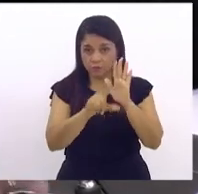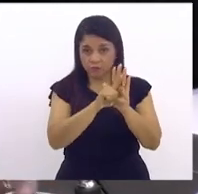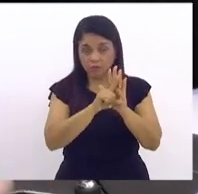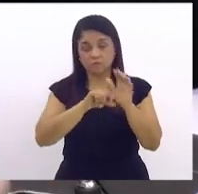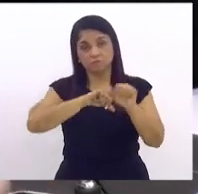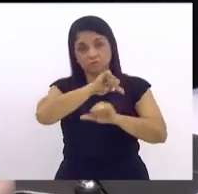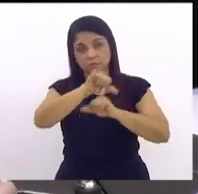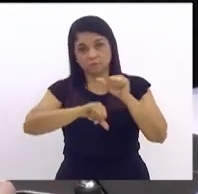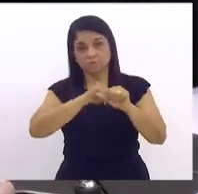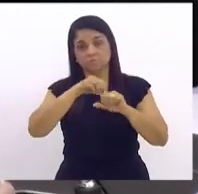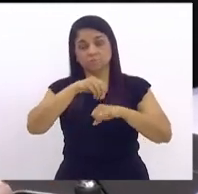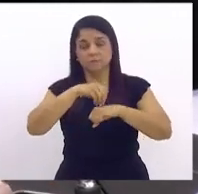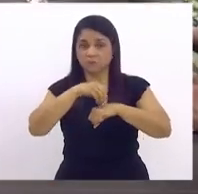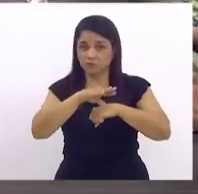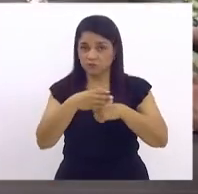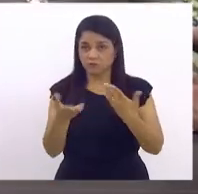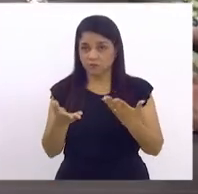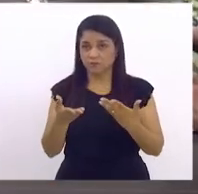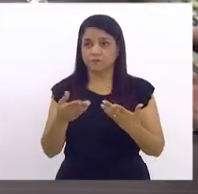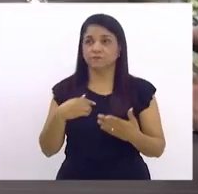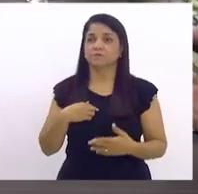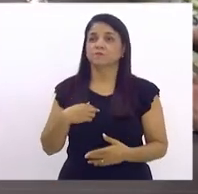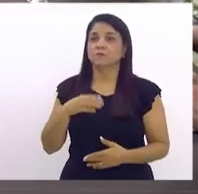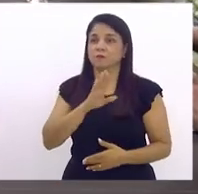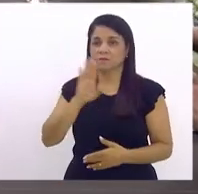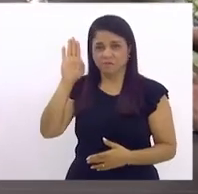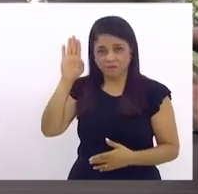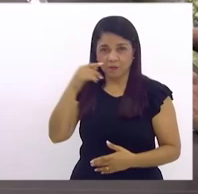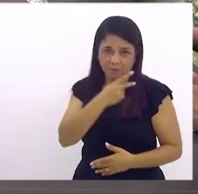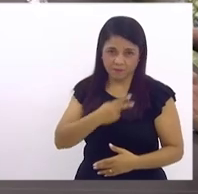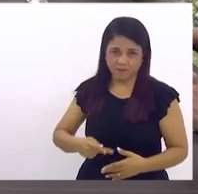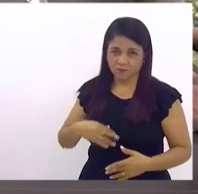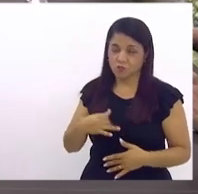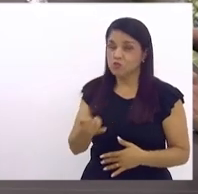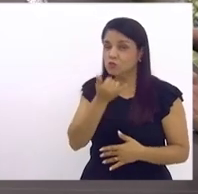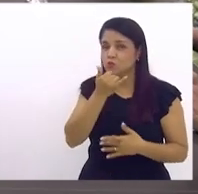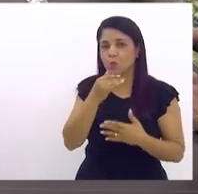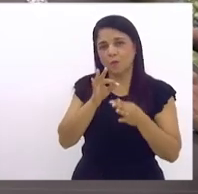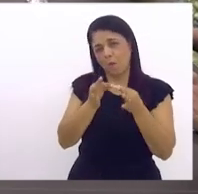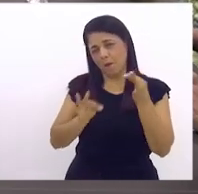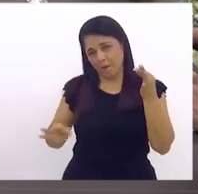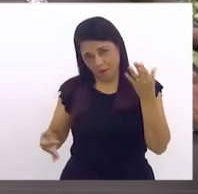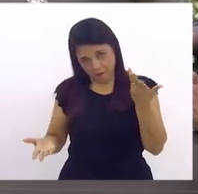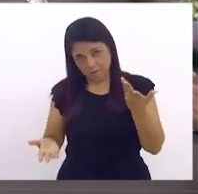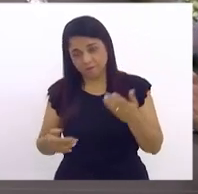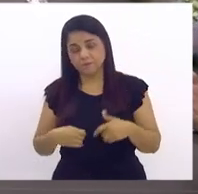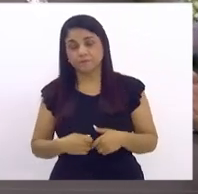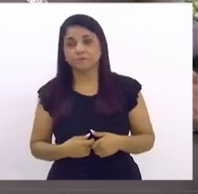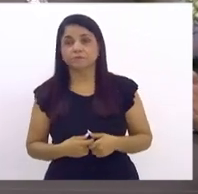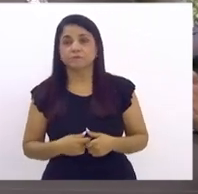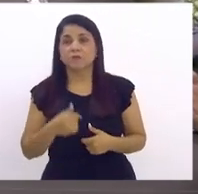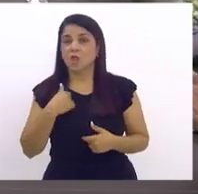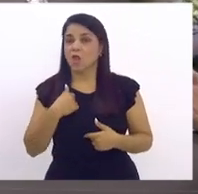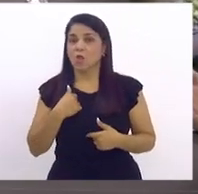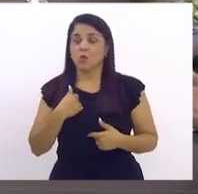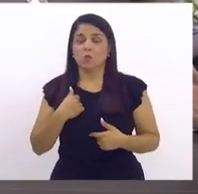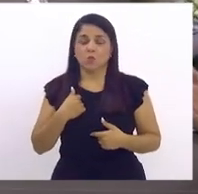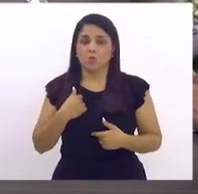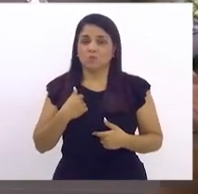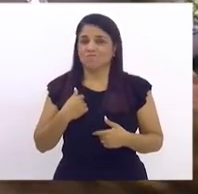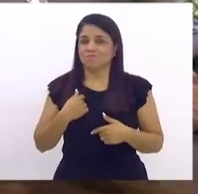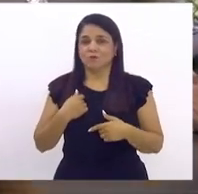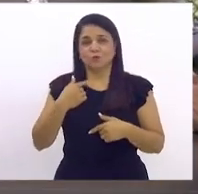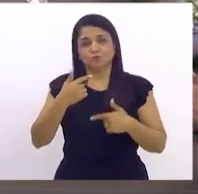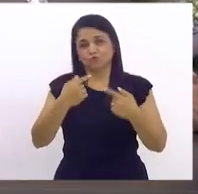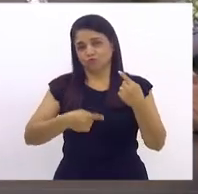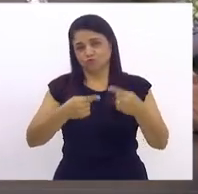legislativas. Presidente. Desculpa me estender, mas acho que foi um compilado do que a gente... Presidente, eu não discuti mérito,